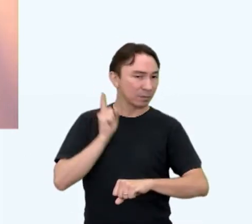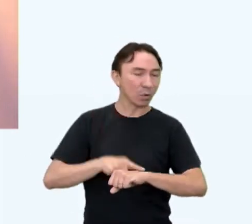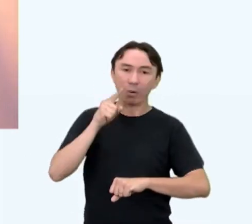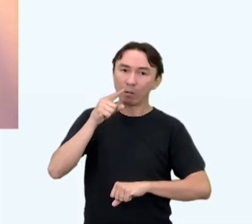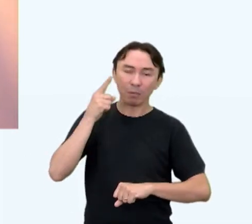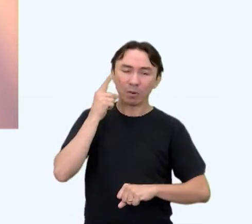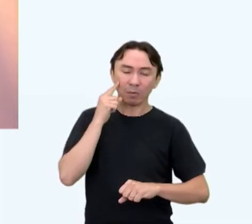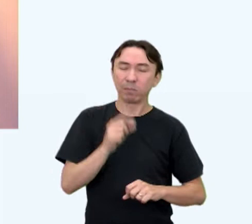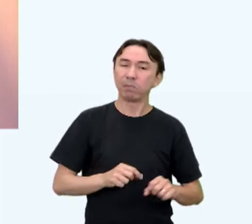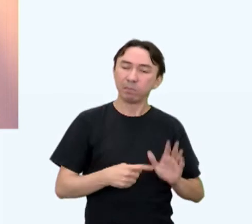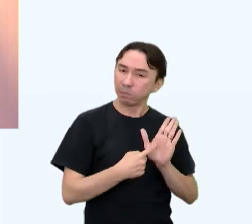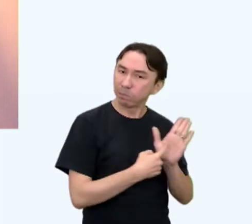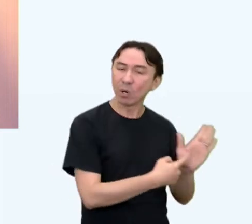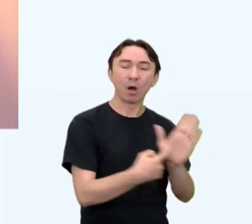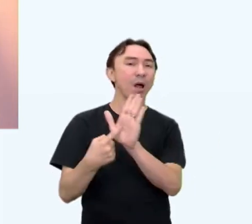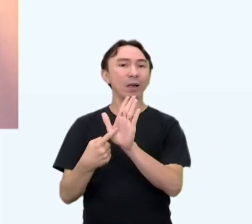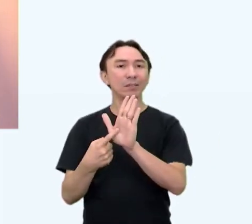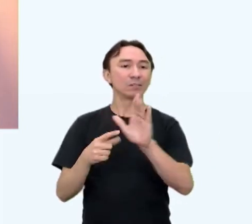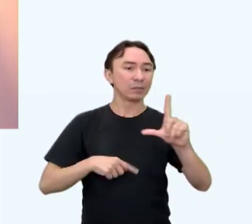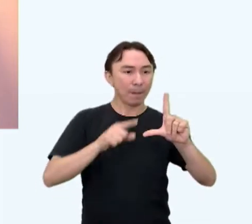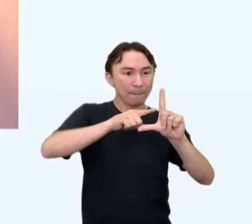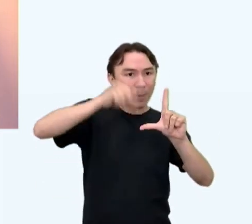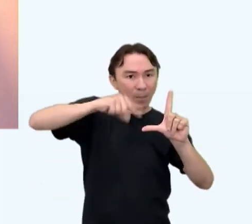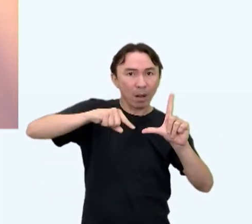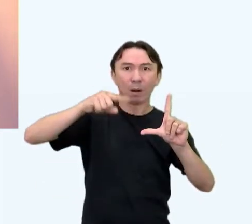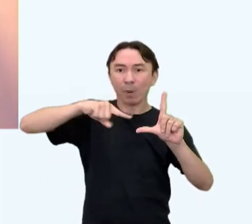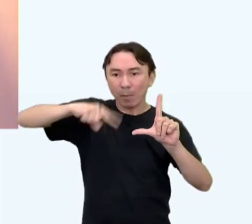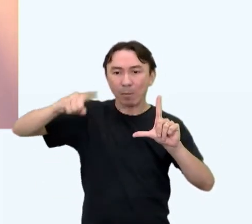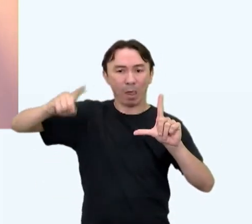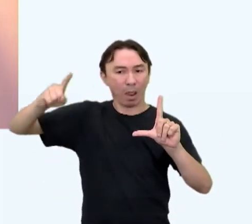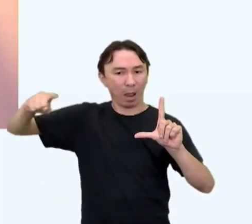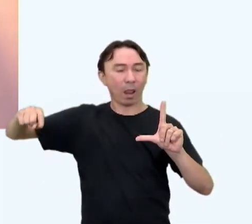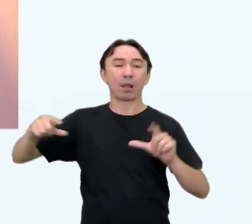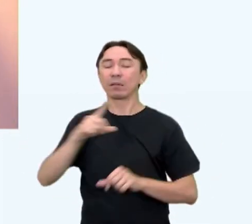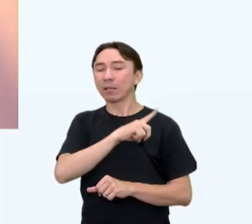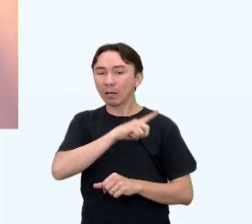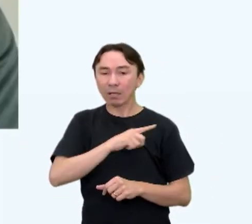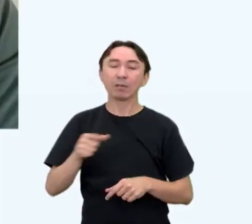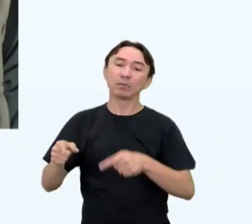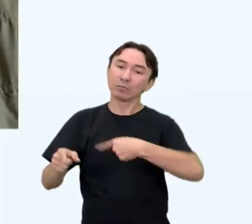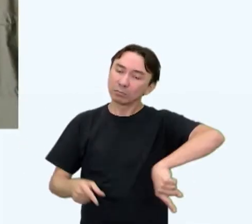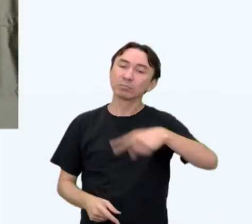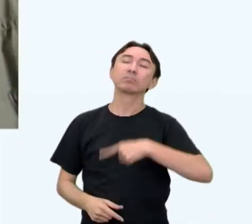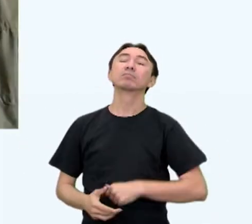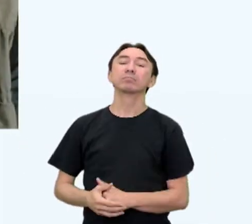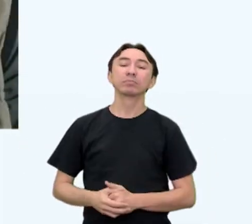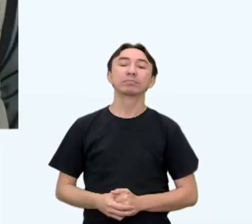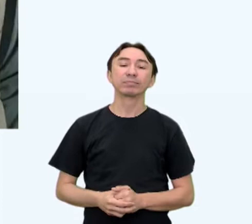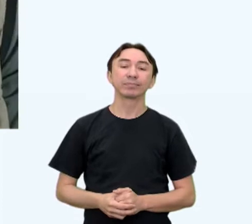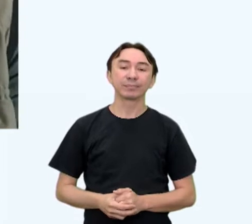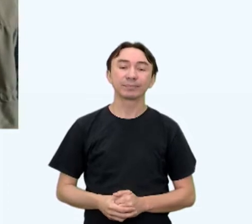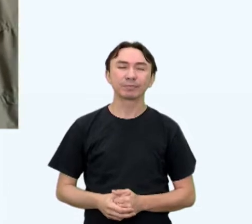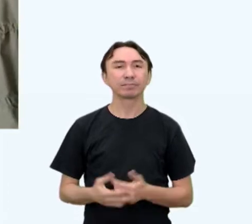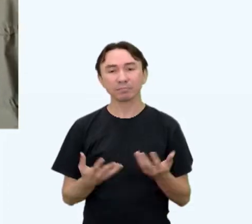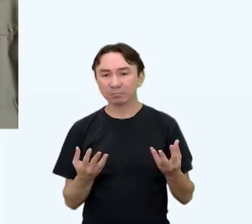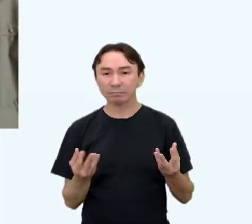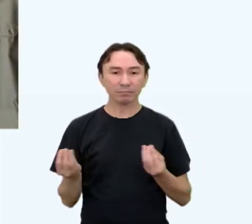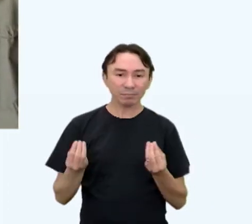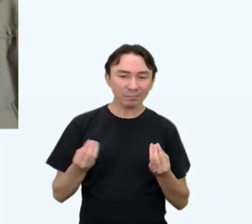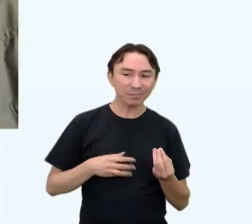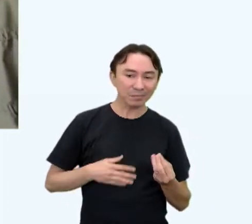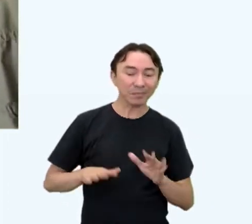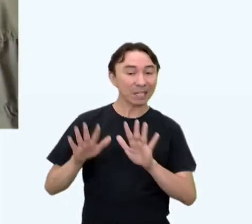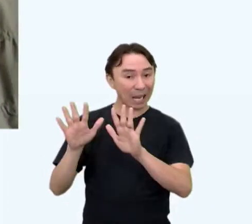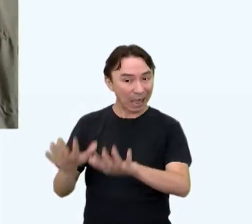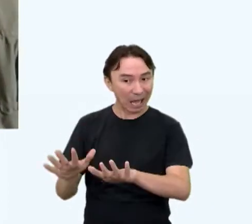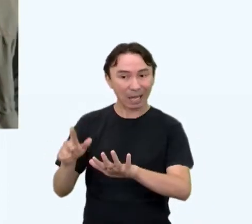links via satélite, 3G, que envia esse dado para o Centro de Sismologia. O grande desafio de se manter os equipamentos em